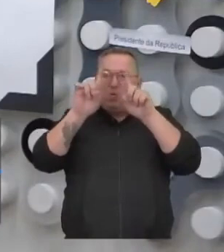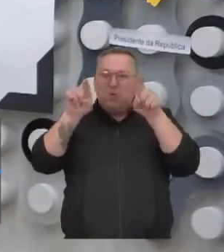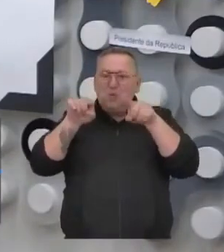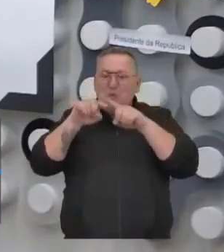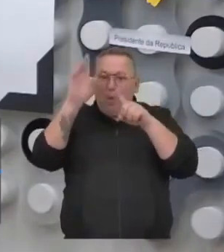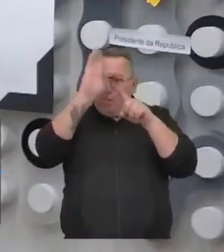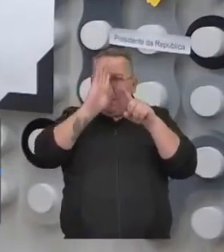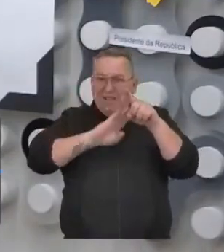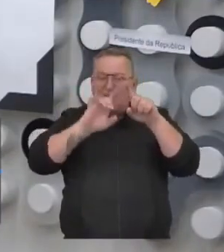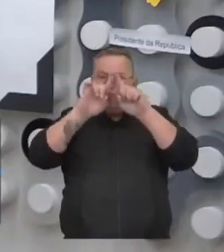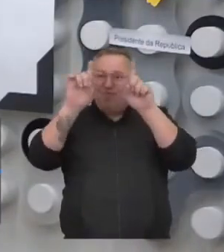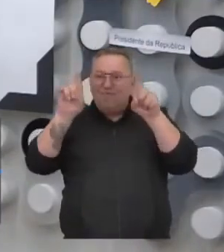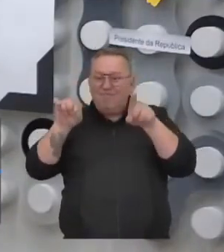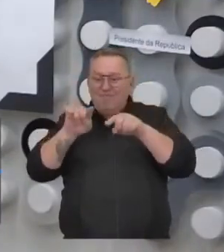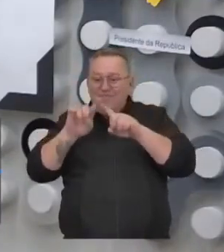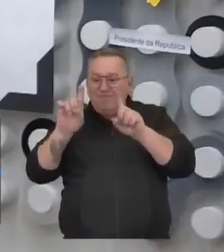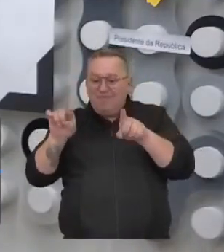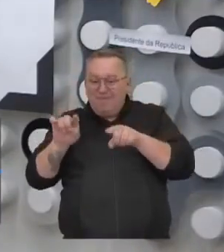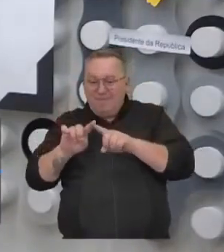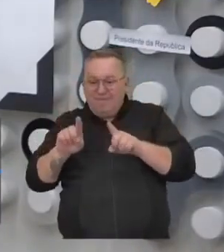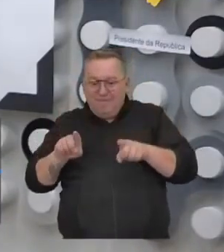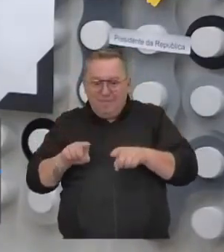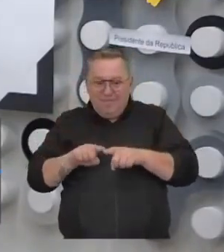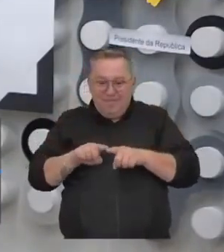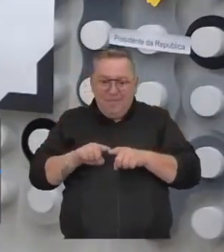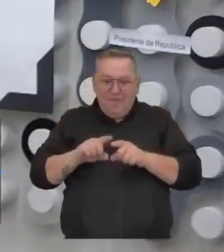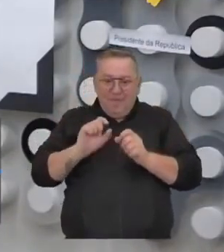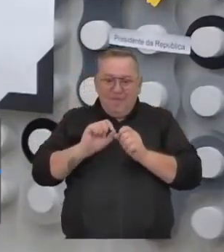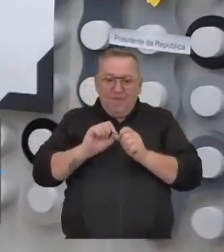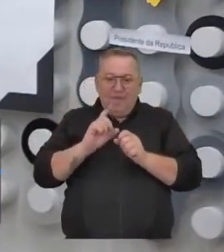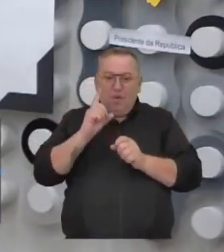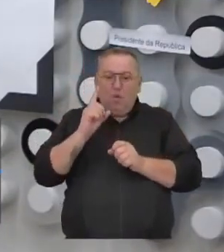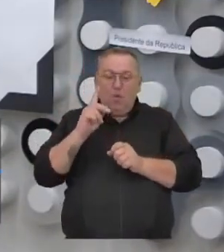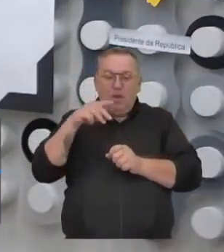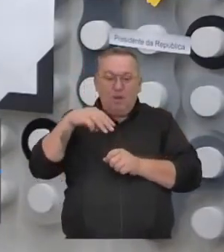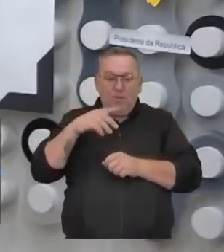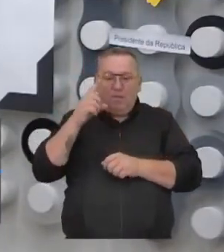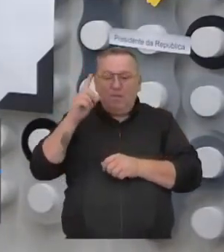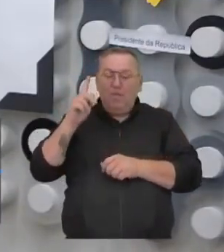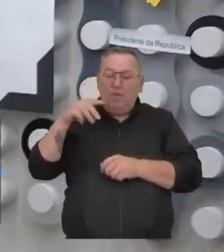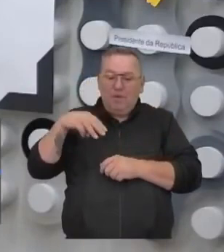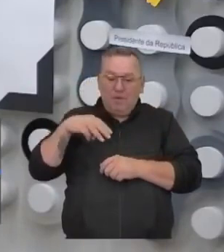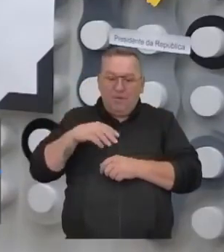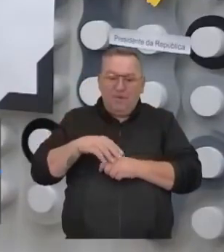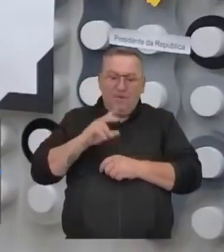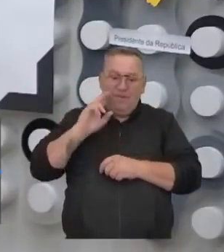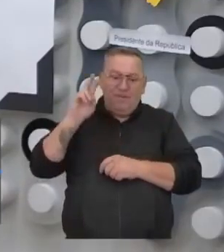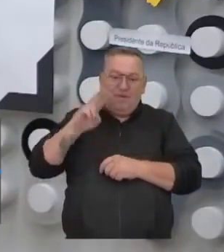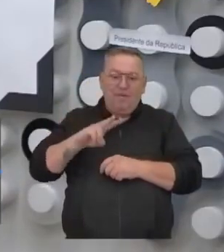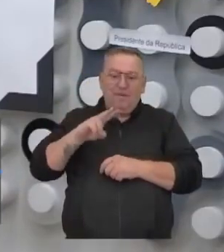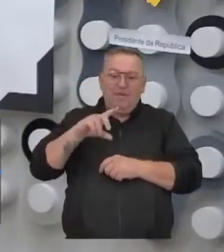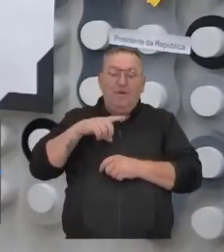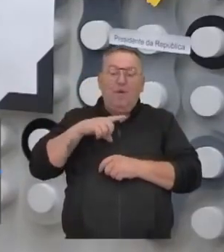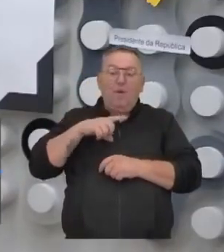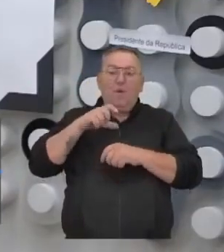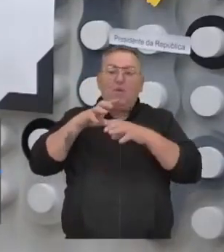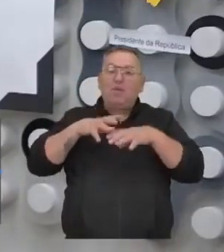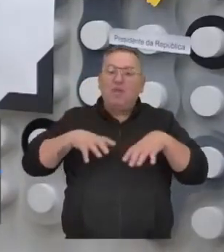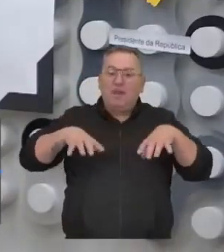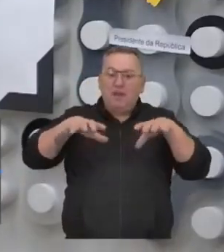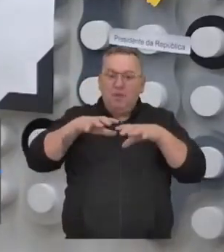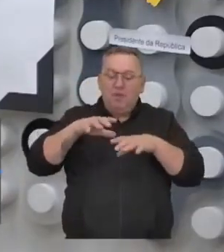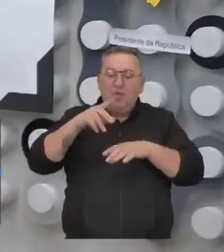nesse caso do país, a gente faz quadradinhos de 1 quilômetro por 1 quilômetro, né? Então a gente verifica o território do